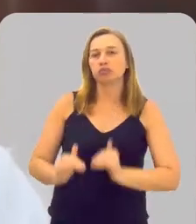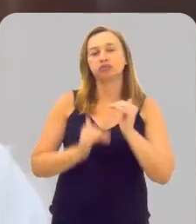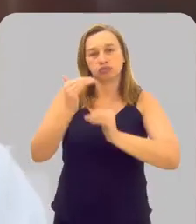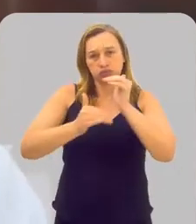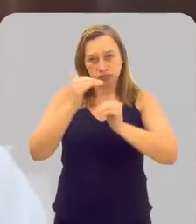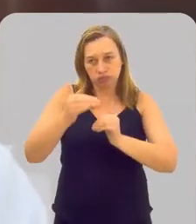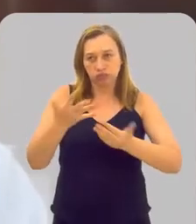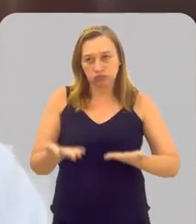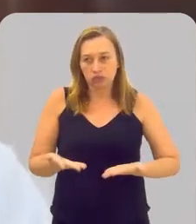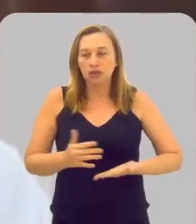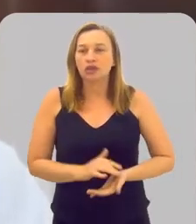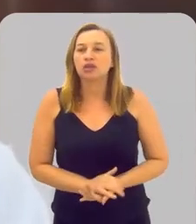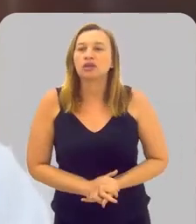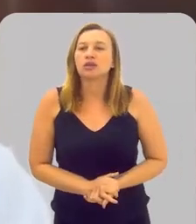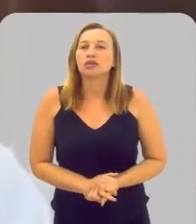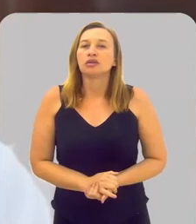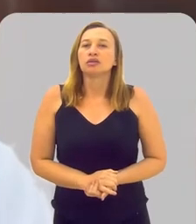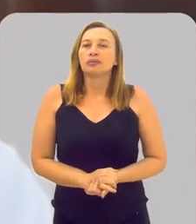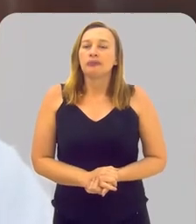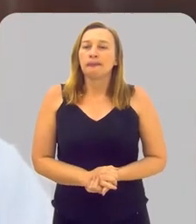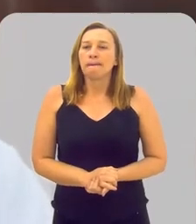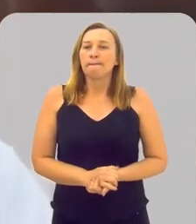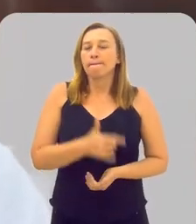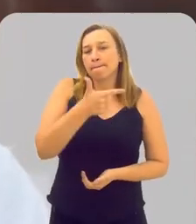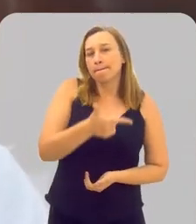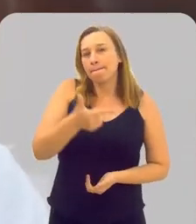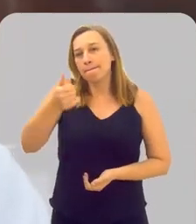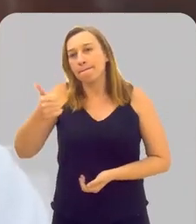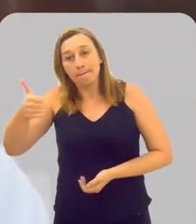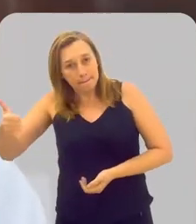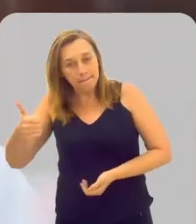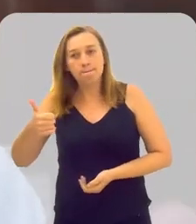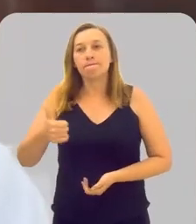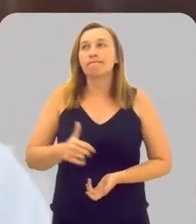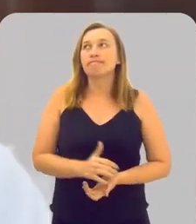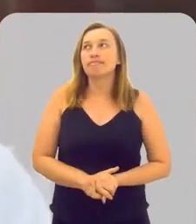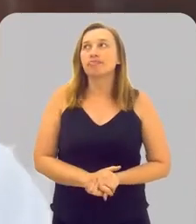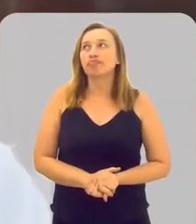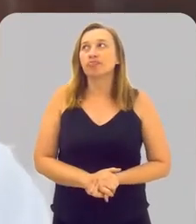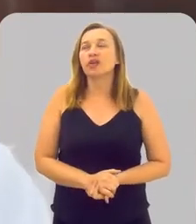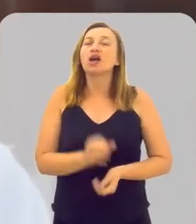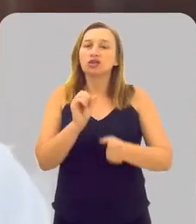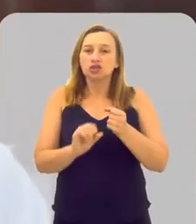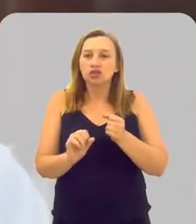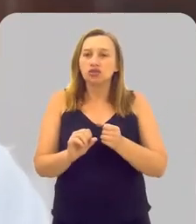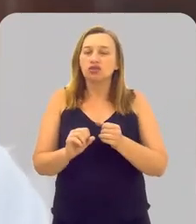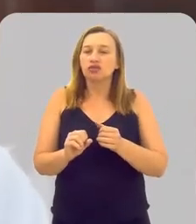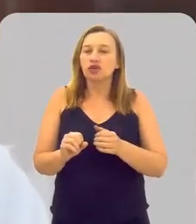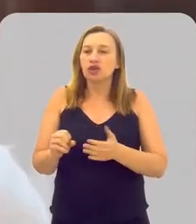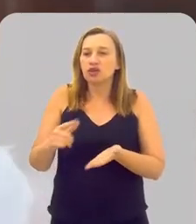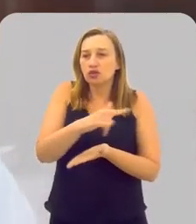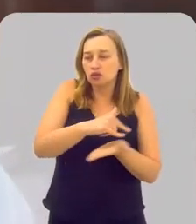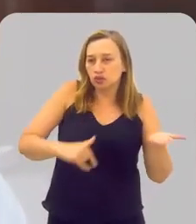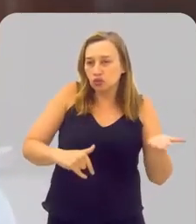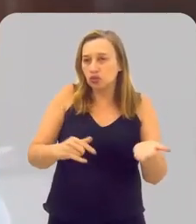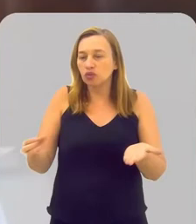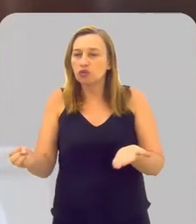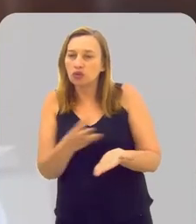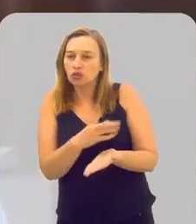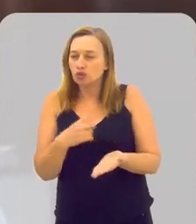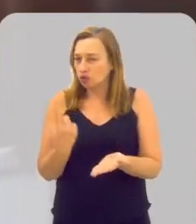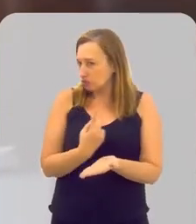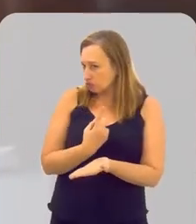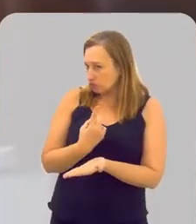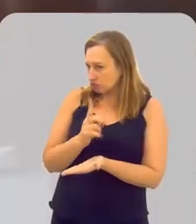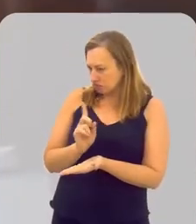identificando as oportunidades que tem para desenvolvimento. E em 2021, A gente fez um lançamento